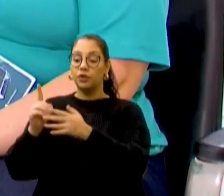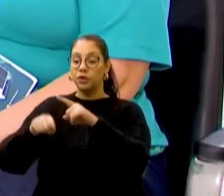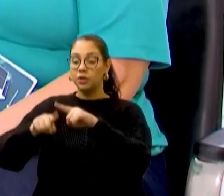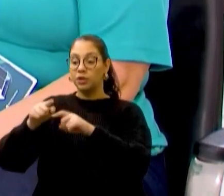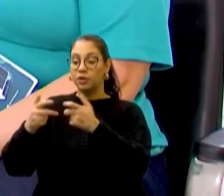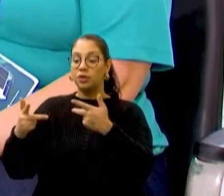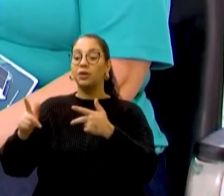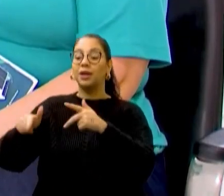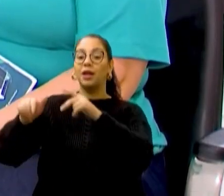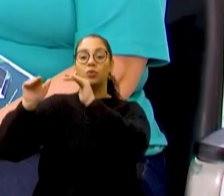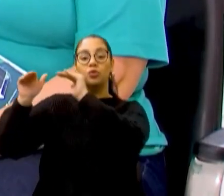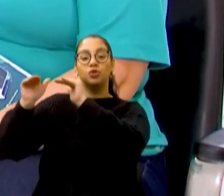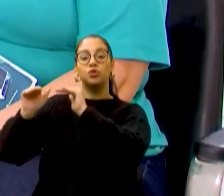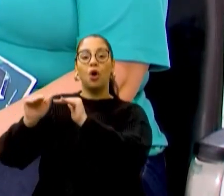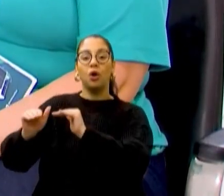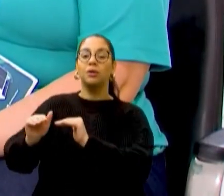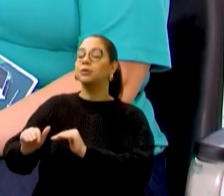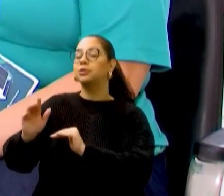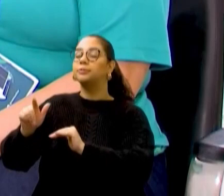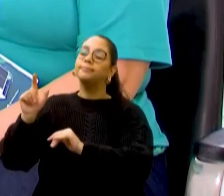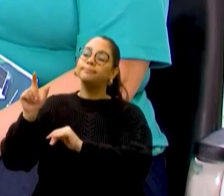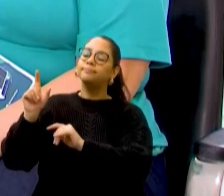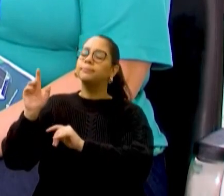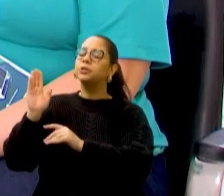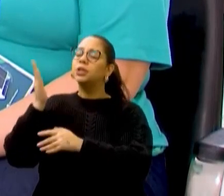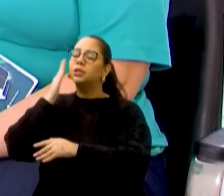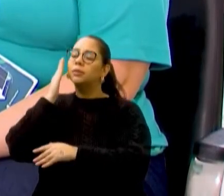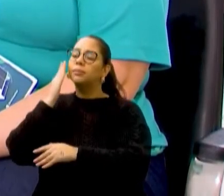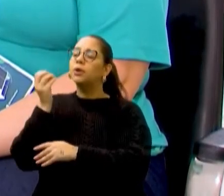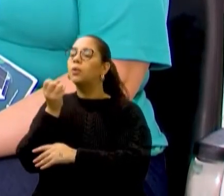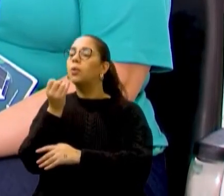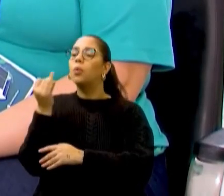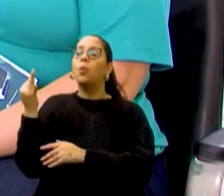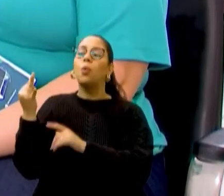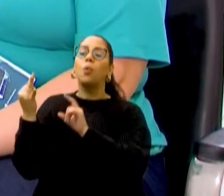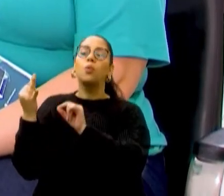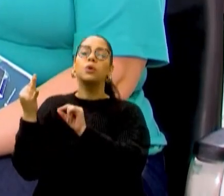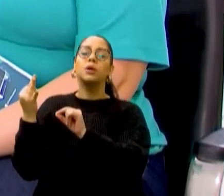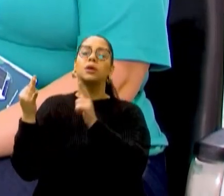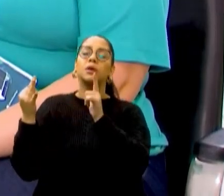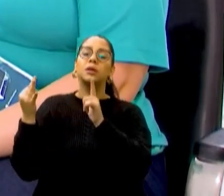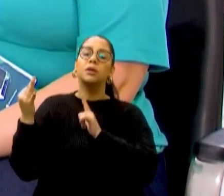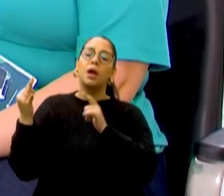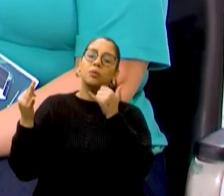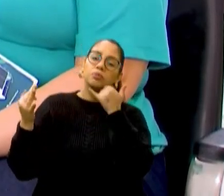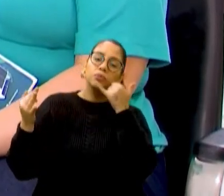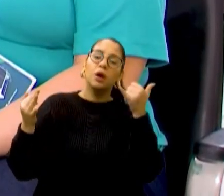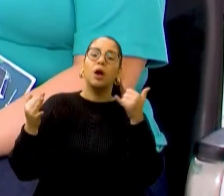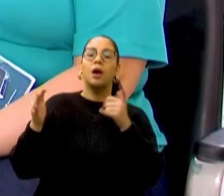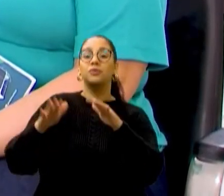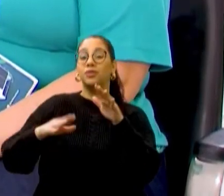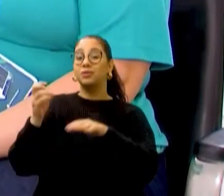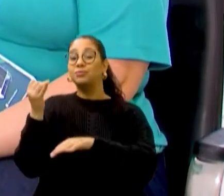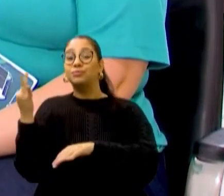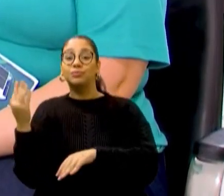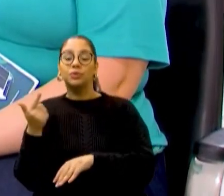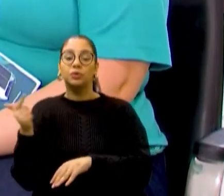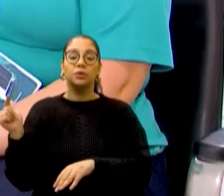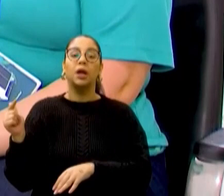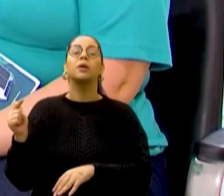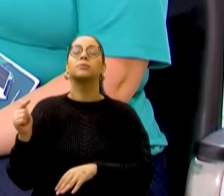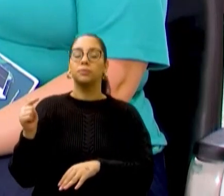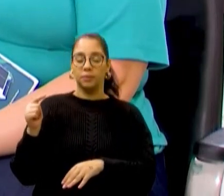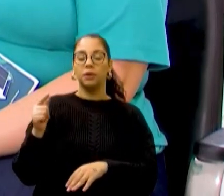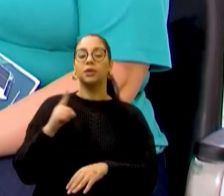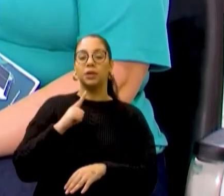verifica cuida do nosso estoque para a gente saber mais efetivamente a passar para o cliente o que tem de fato tem o que Não Tem estoque